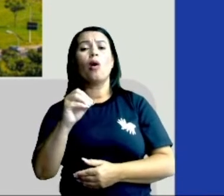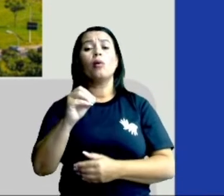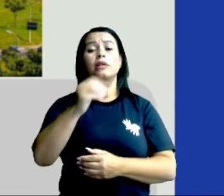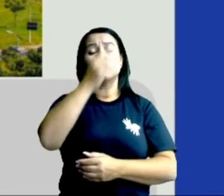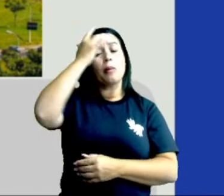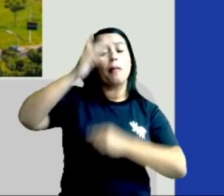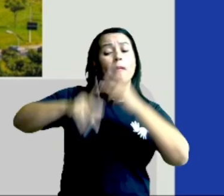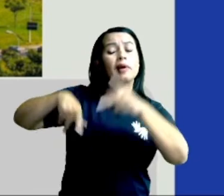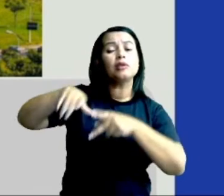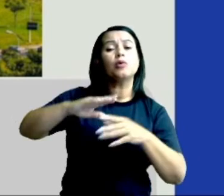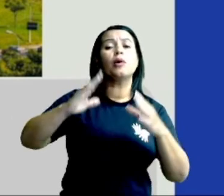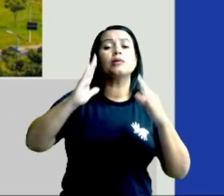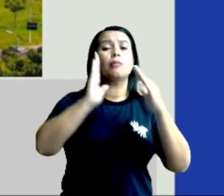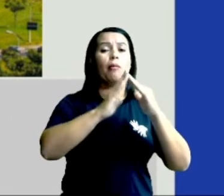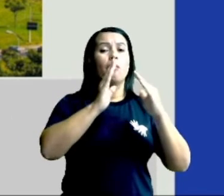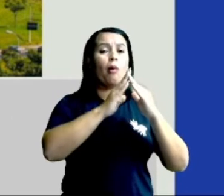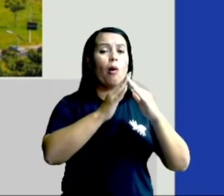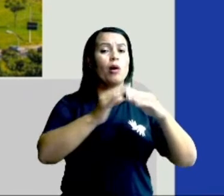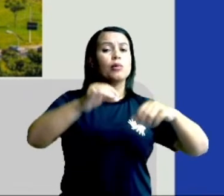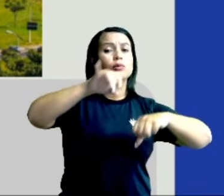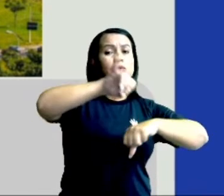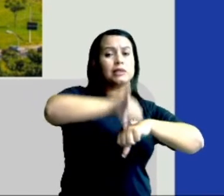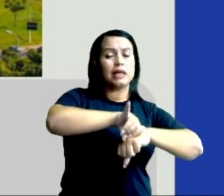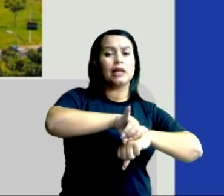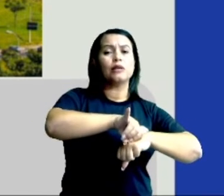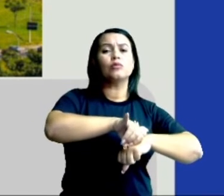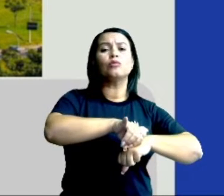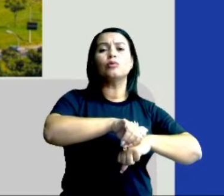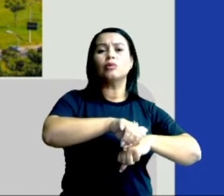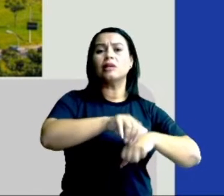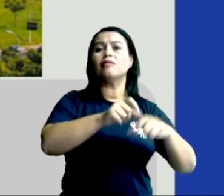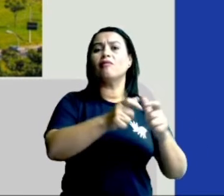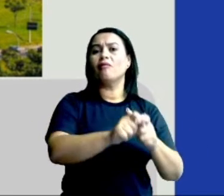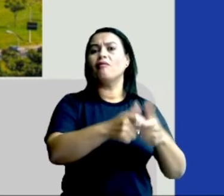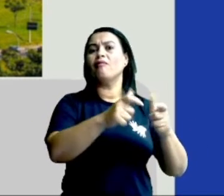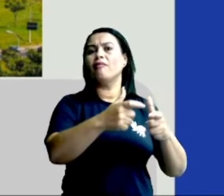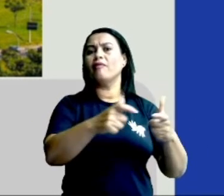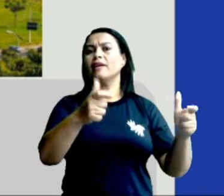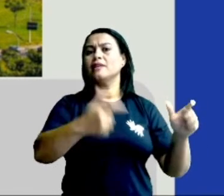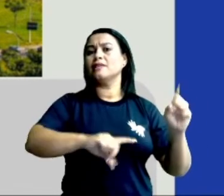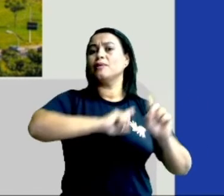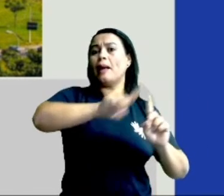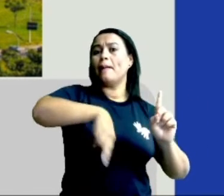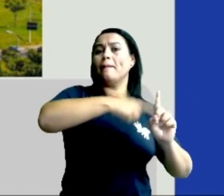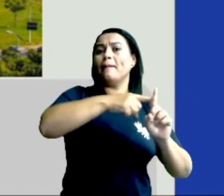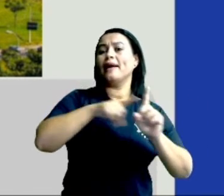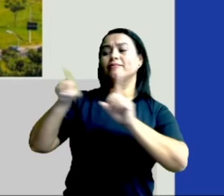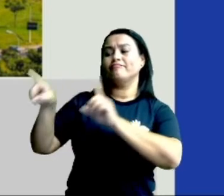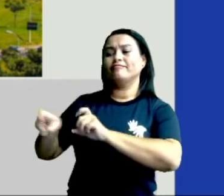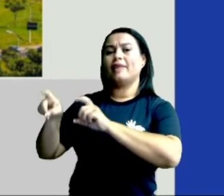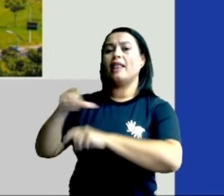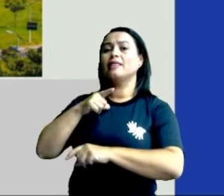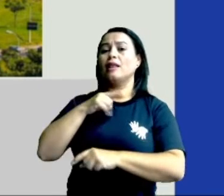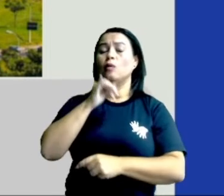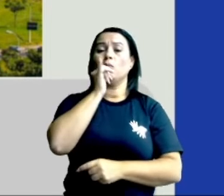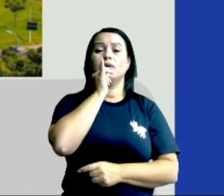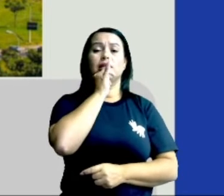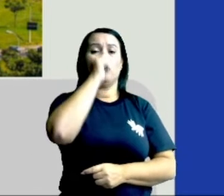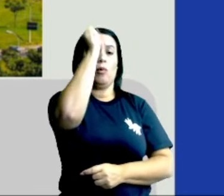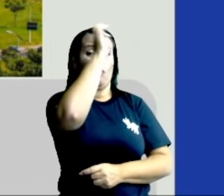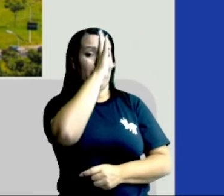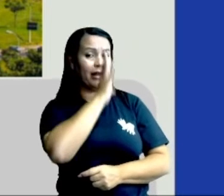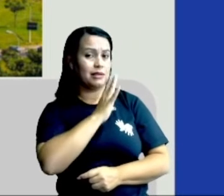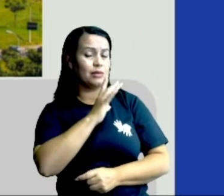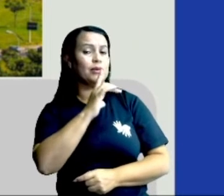urbano, cresce a taxas maiores que o crescimento da população rural. Tome-se como exemplo o Brasil, que